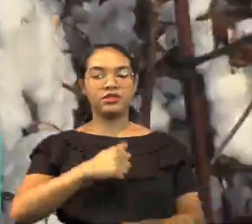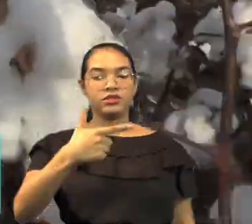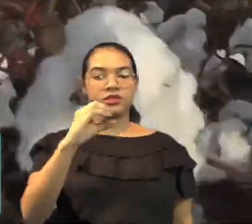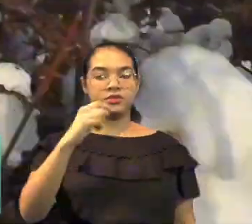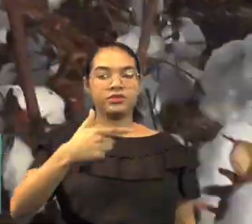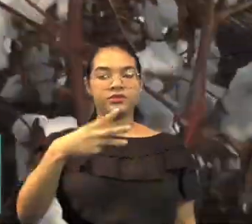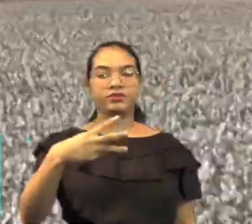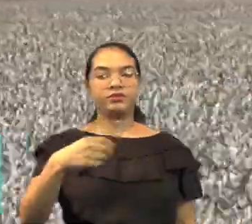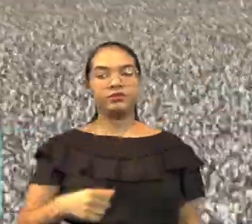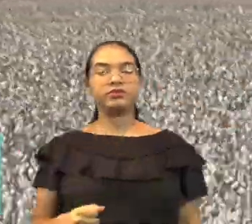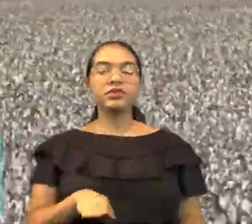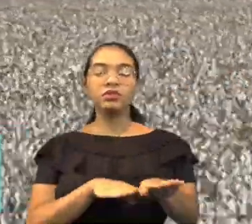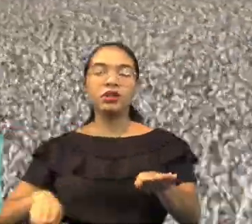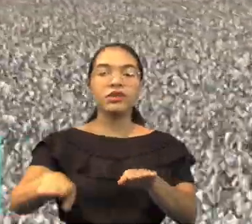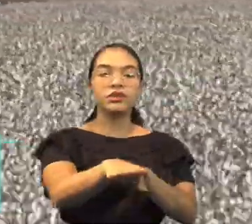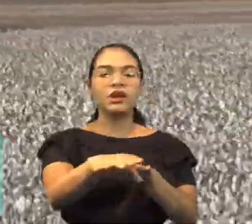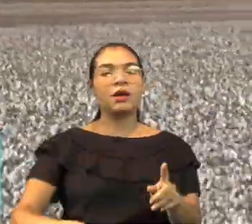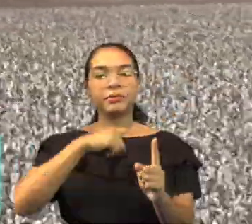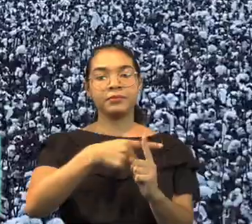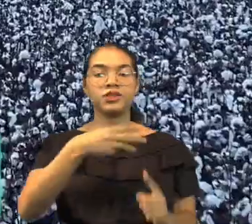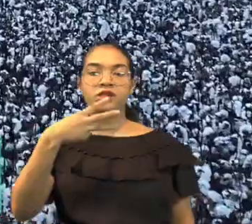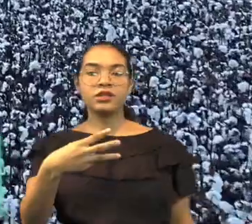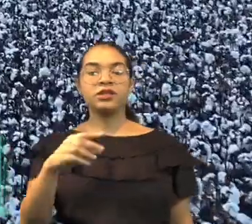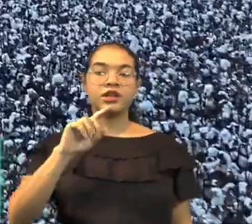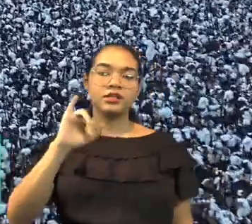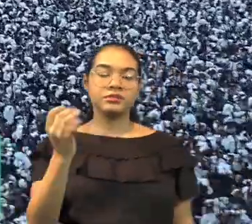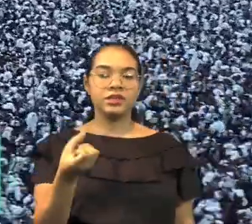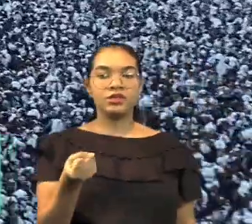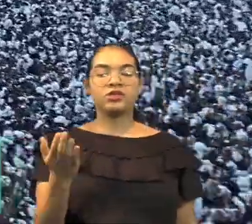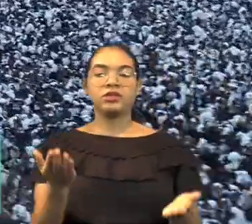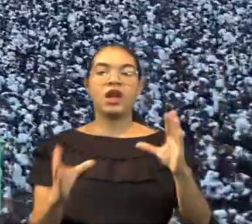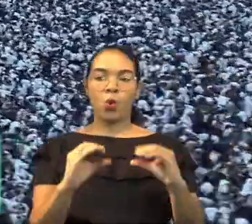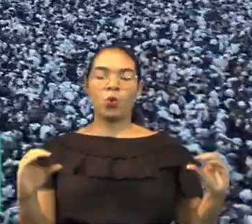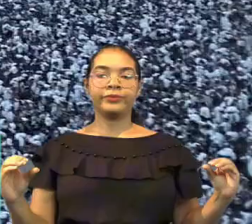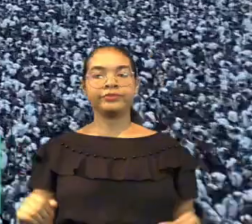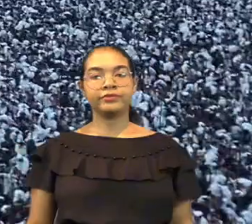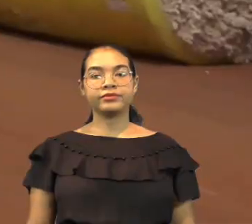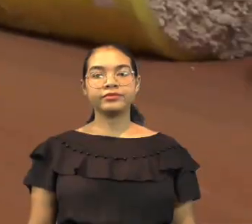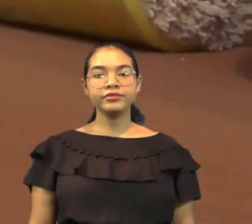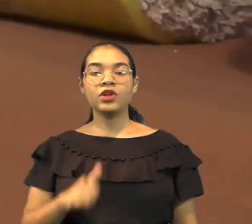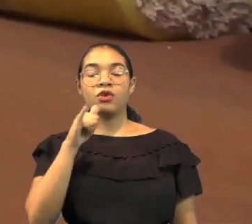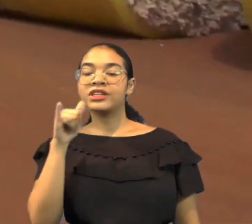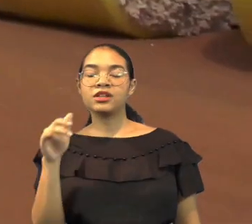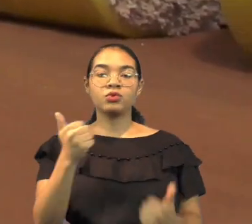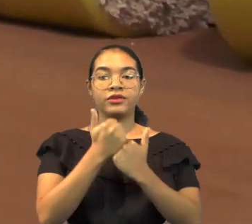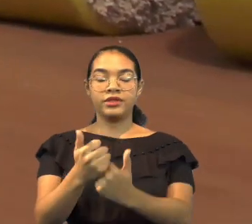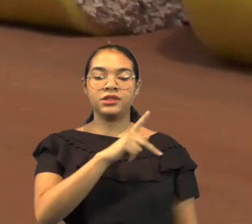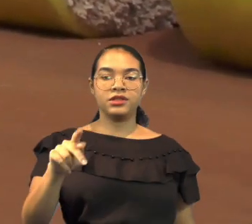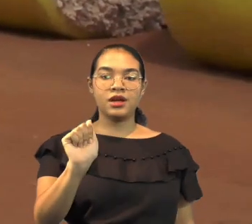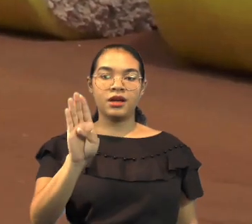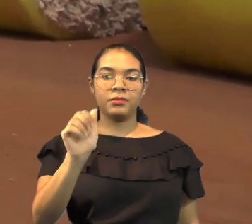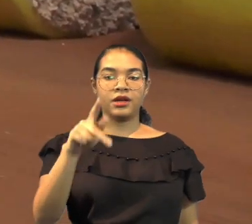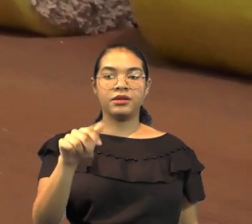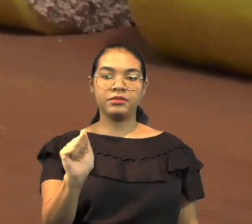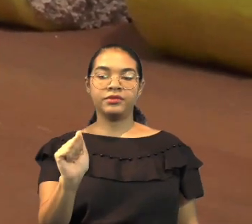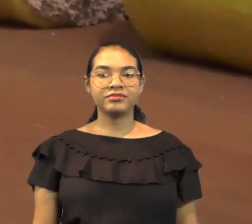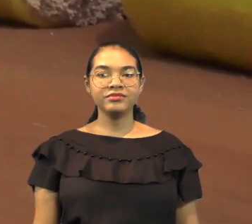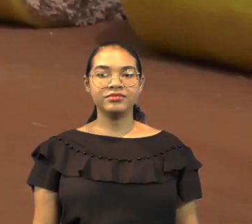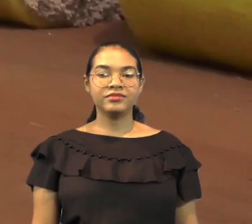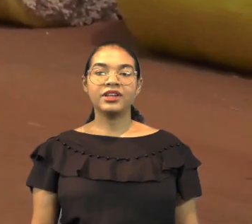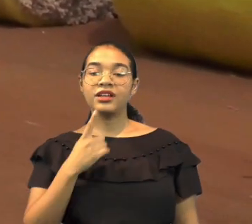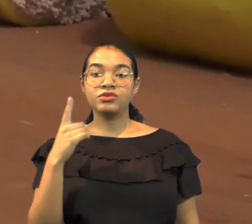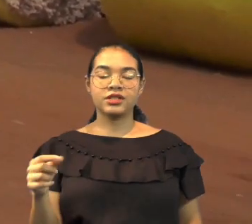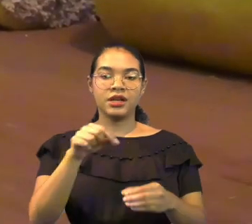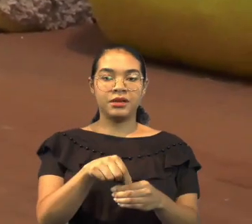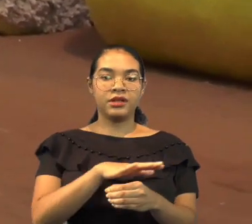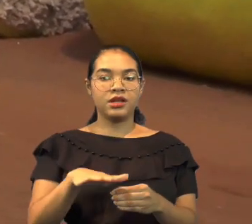2023 deve ultrapassar mais de 3 milhões de toneladas de algodão. Em conversa com a vice-presidente da ABAPA, ela nos